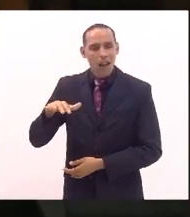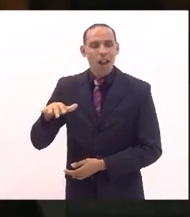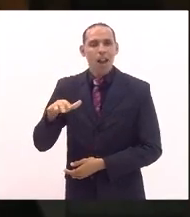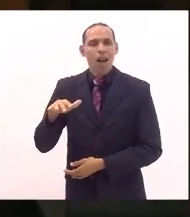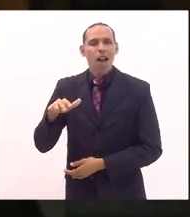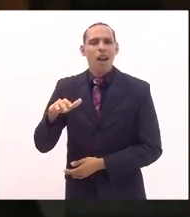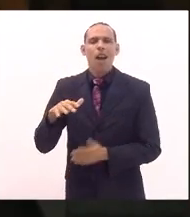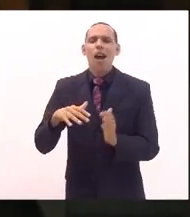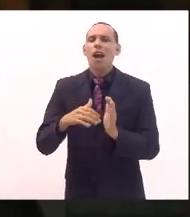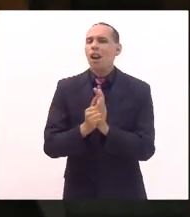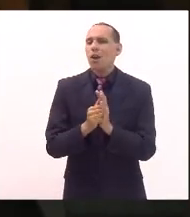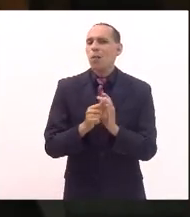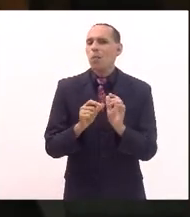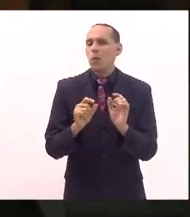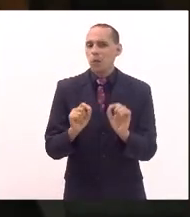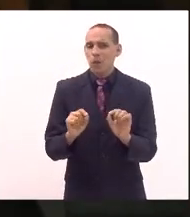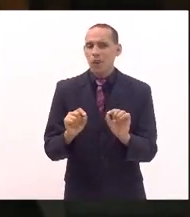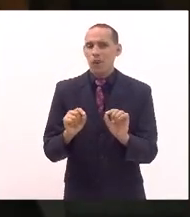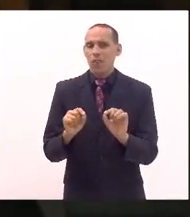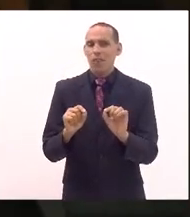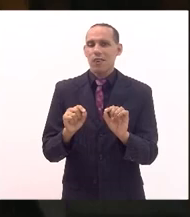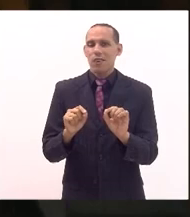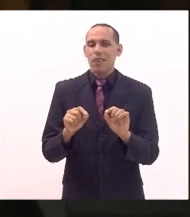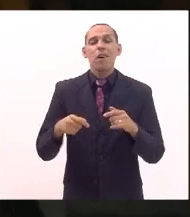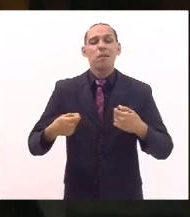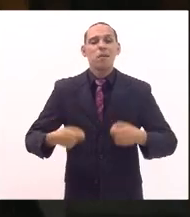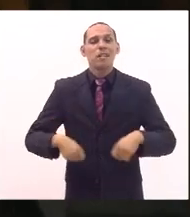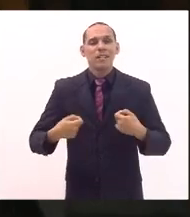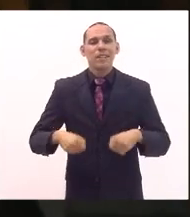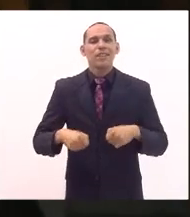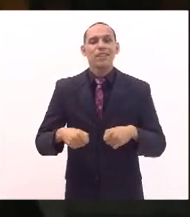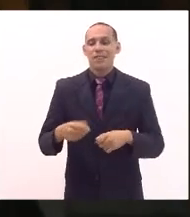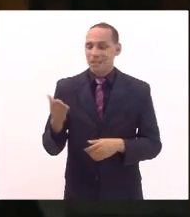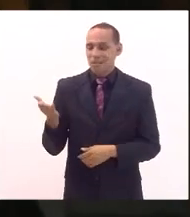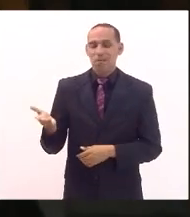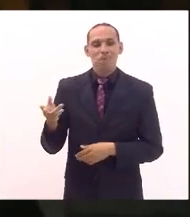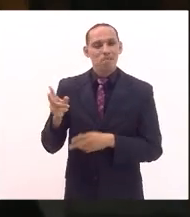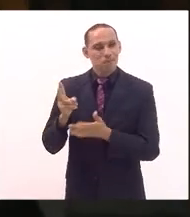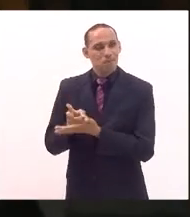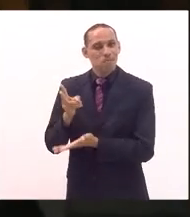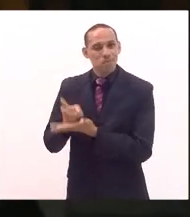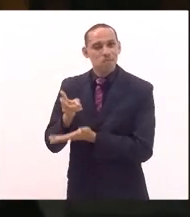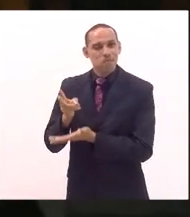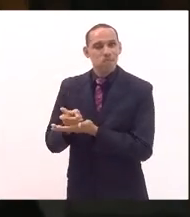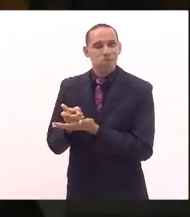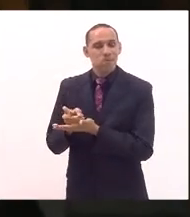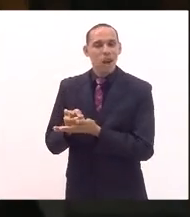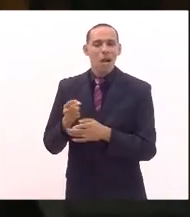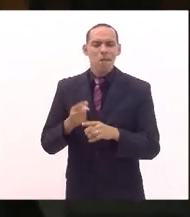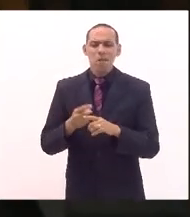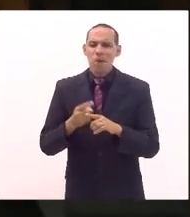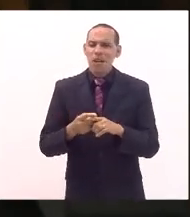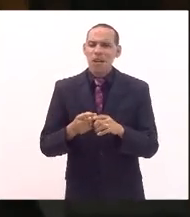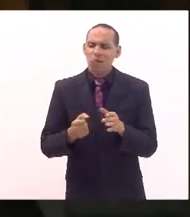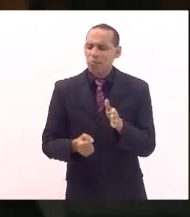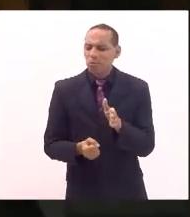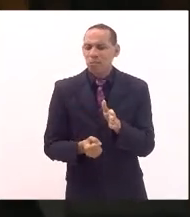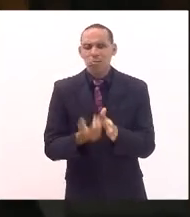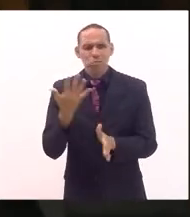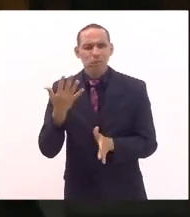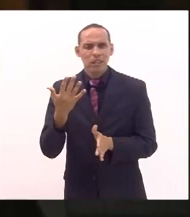registra a imperiosa necessidade da mesma é porque muitas vezes